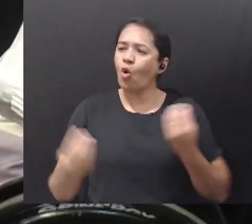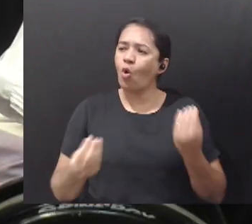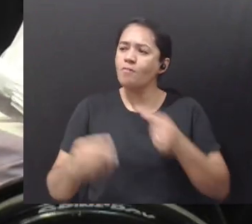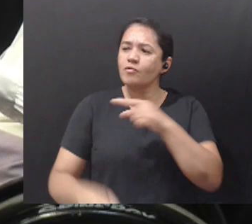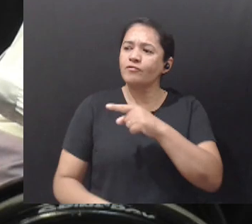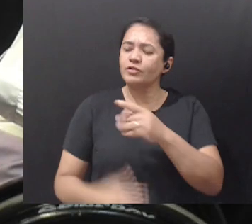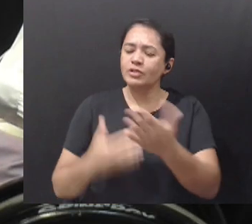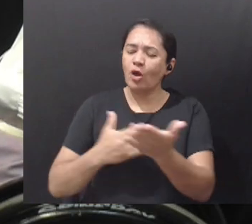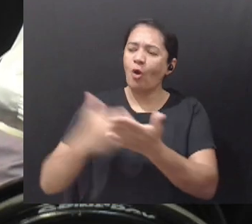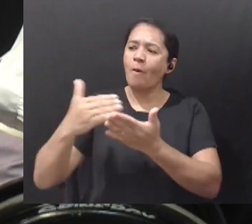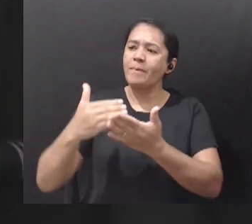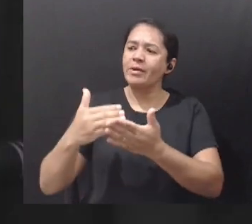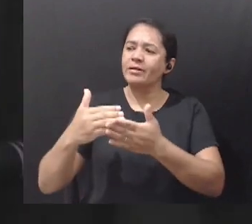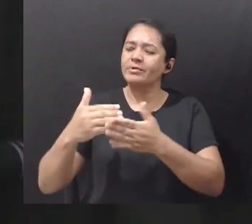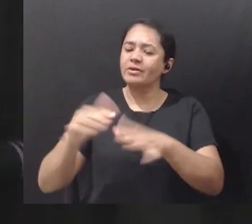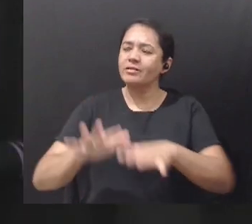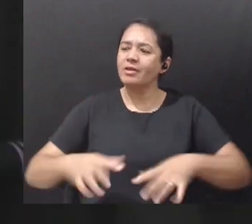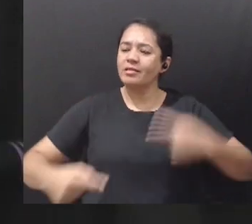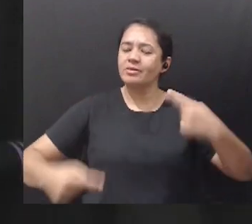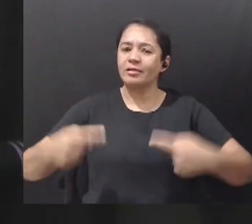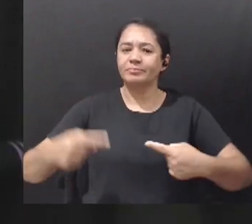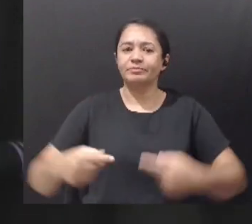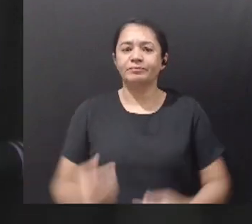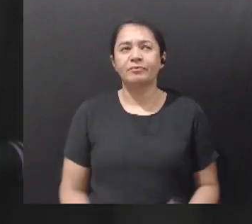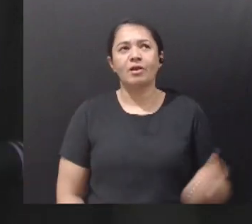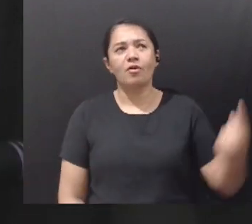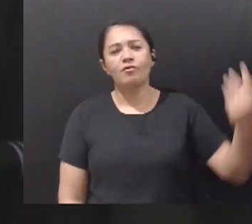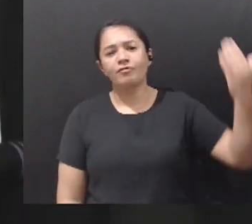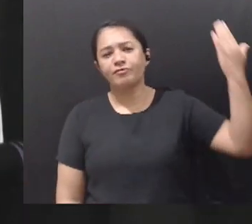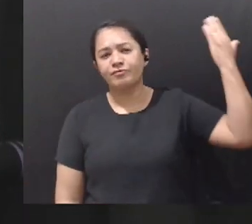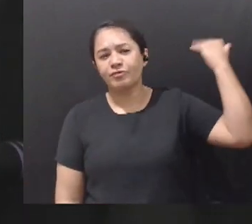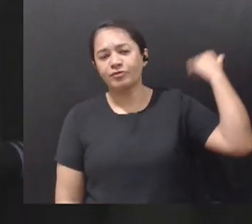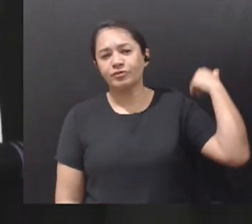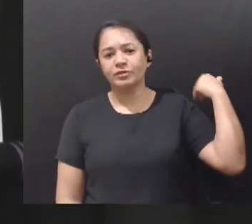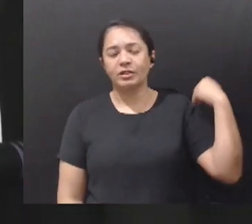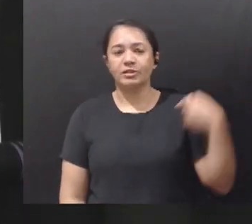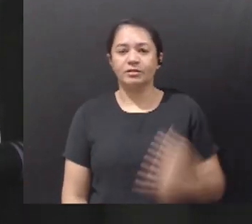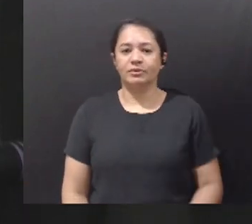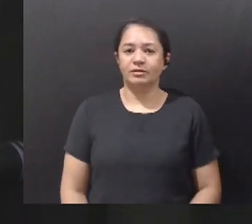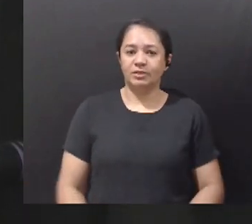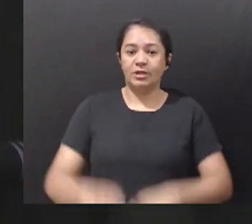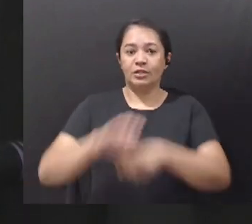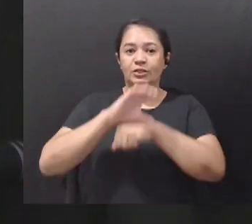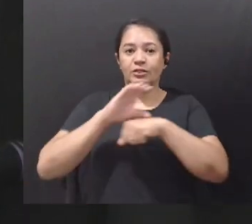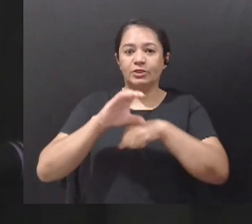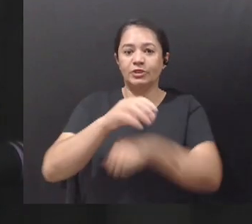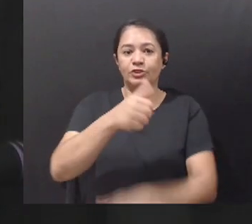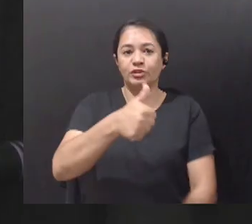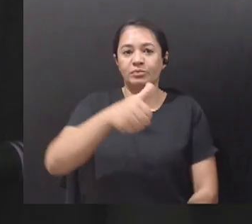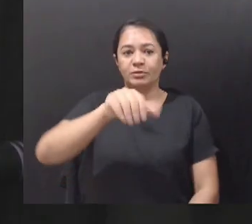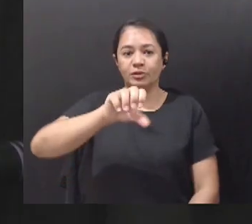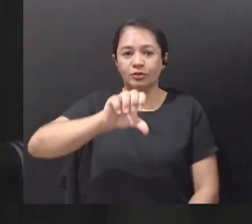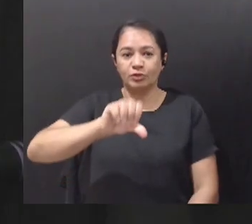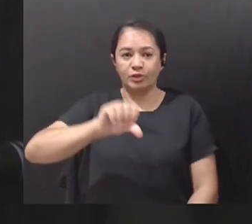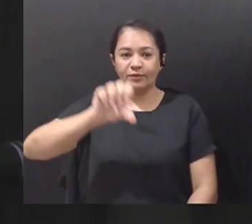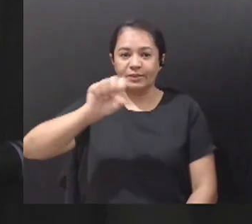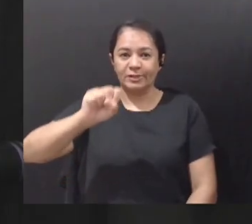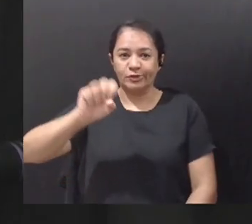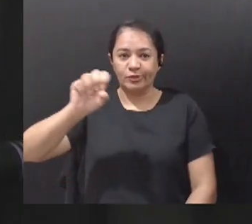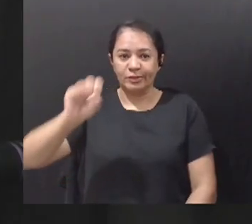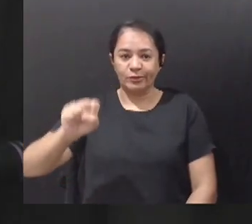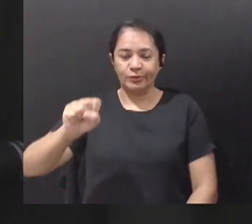política? Então, vamos voltar lá na Constituinte, mas vamos voltar na Constituição de 88. Ótimo. Né? A Constituição de